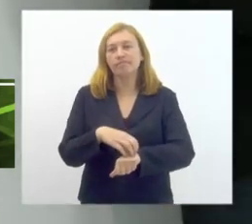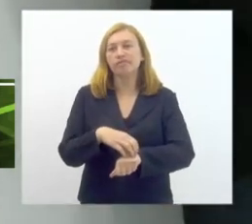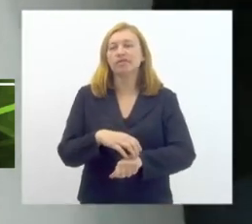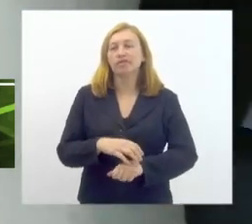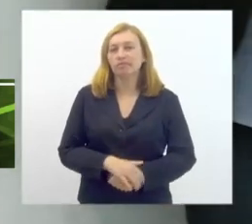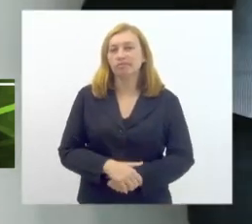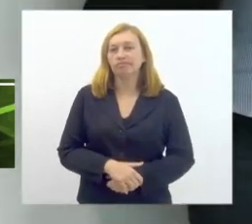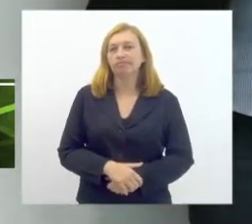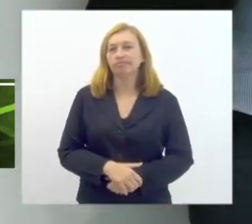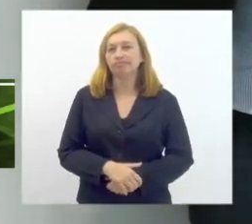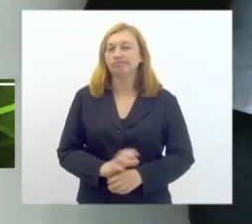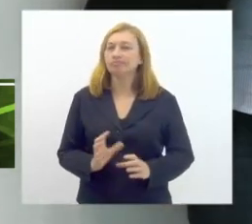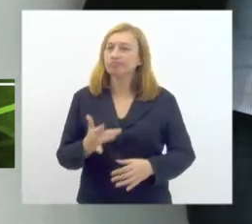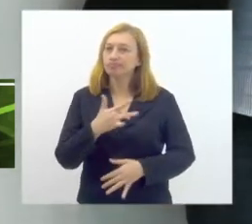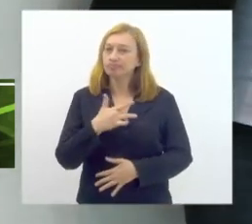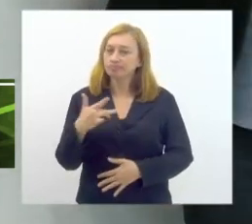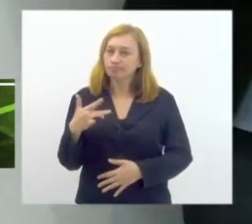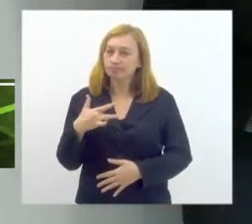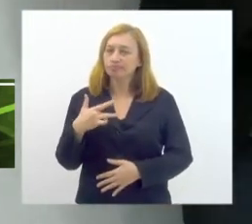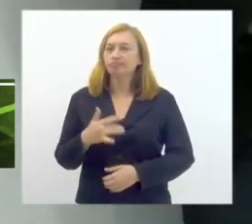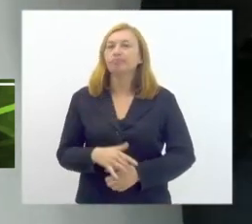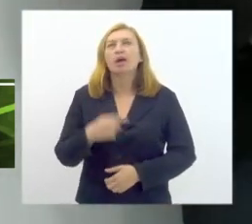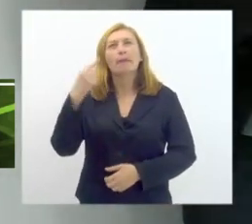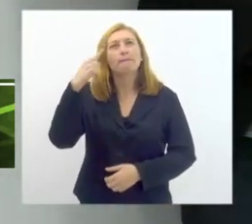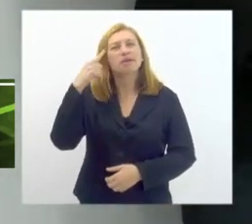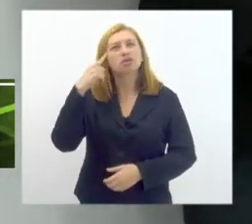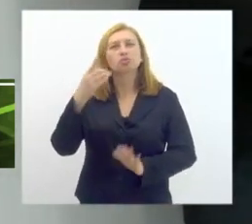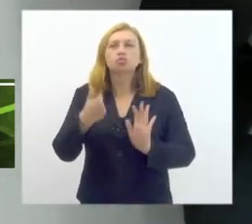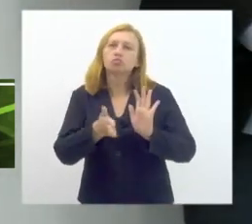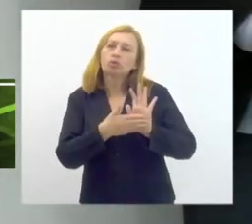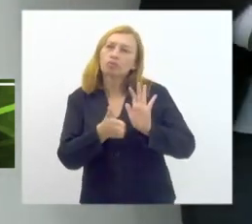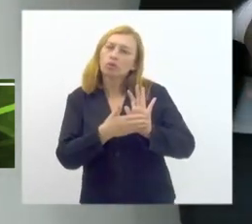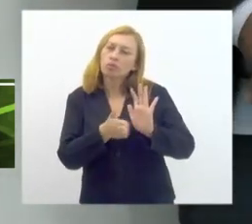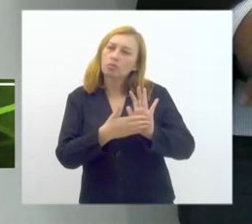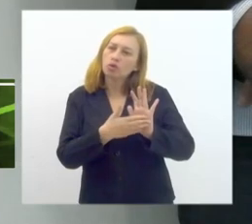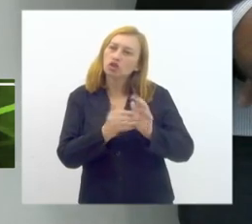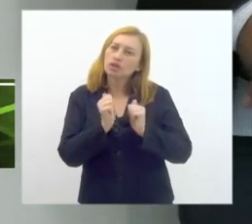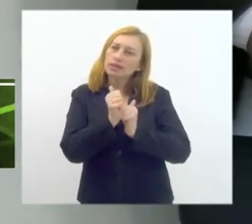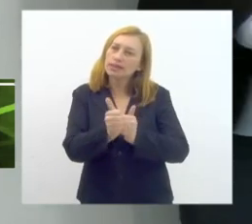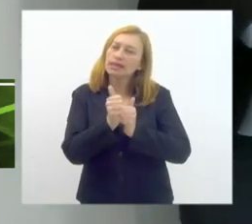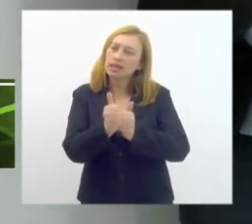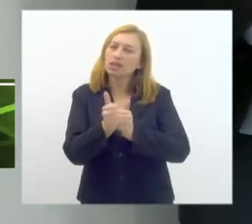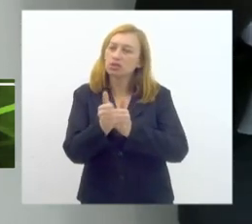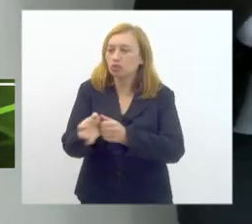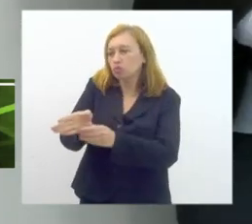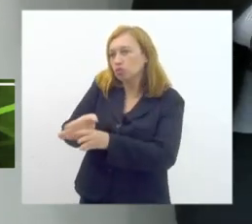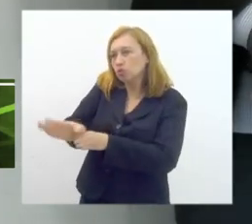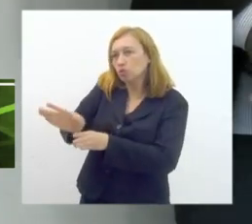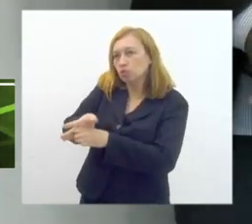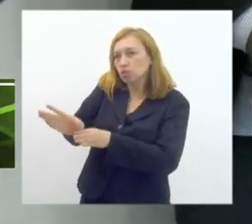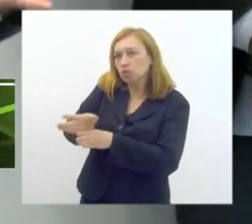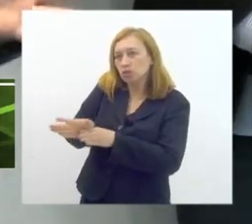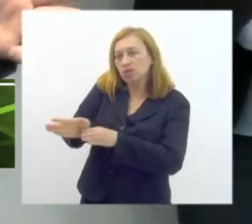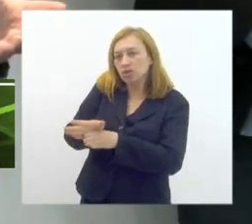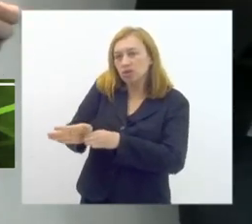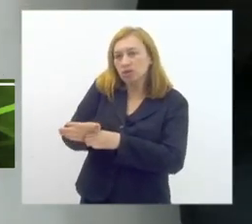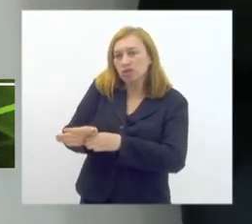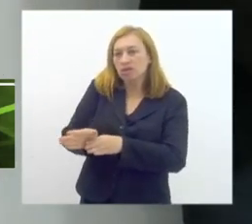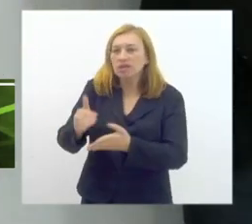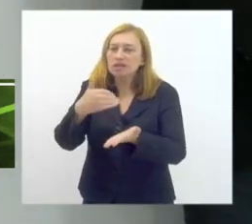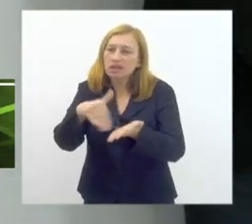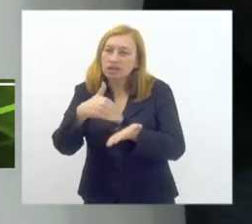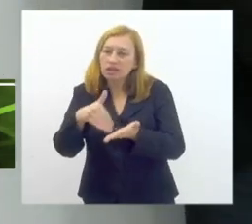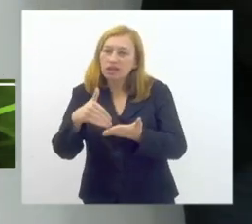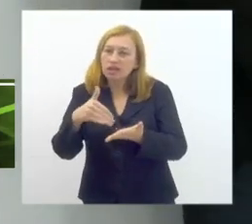sanitário, eletivo. Então, a gente pensou numa proposta, seguindo os conselhos do sábio secretário de